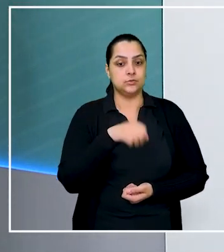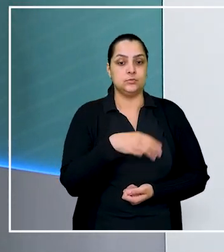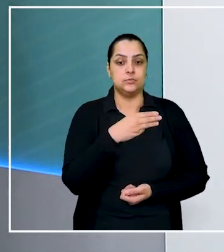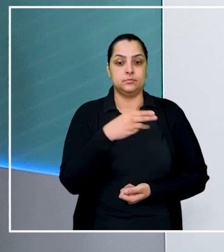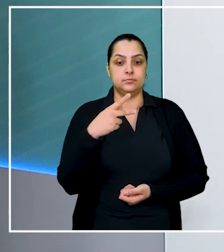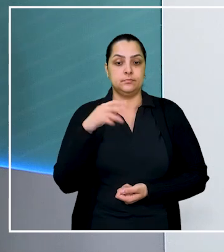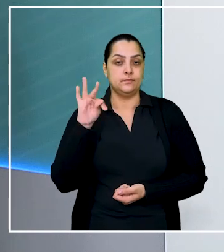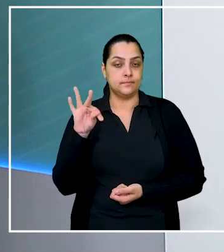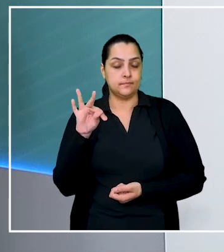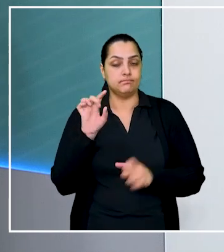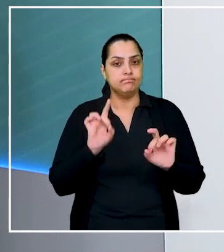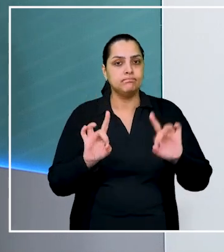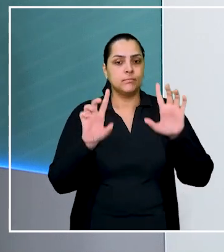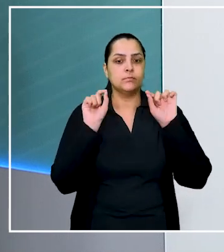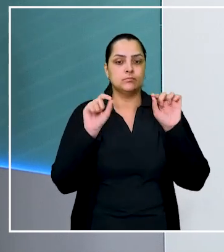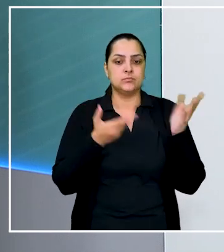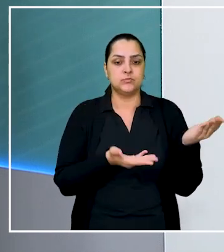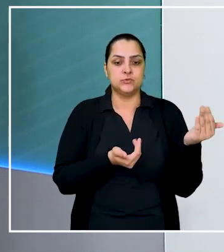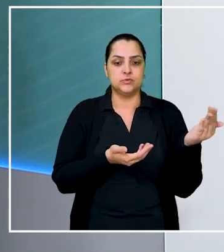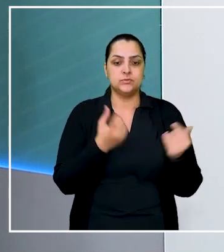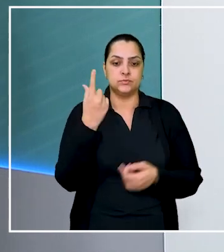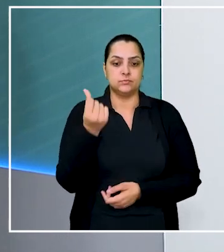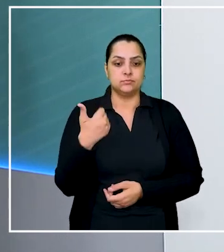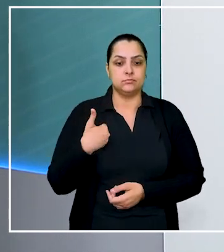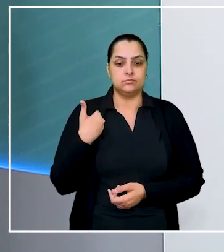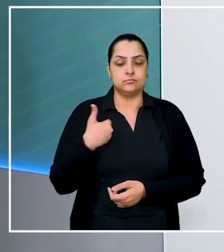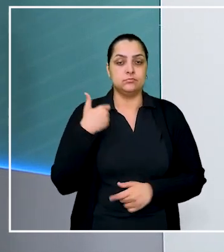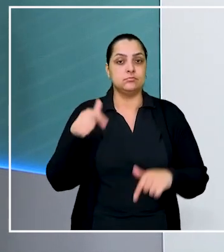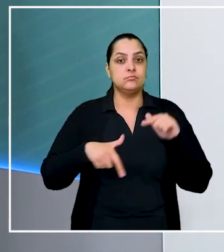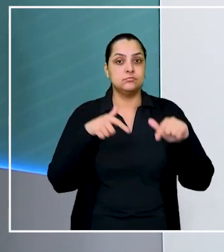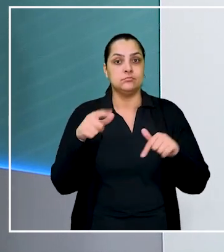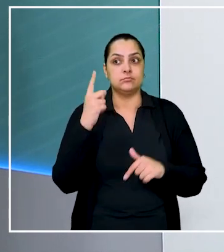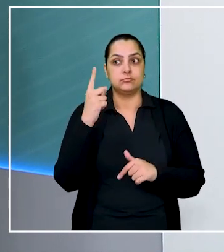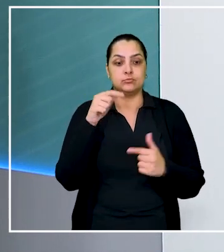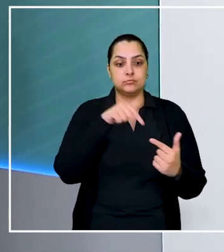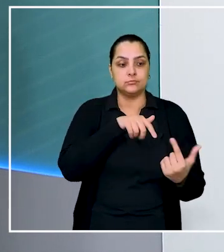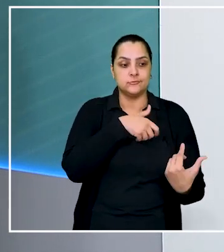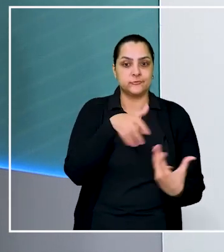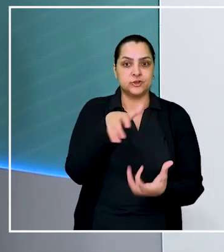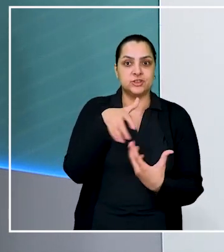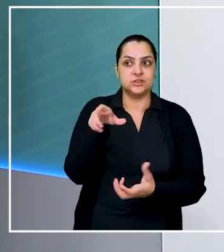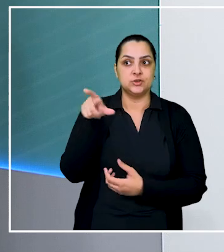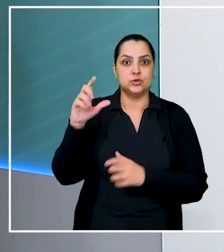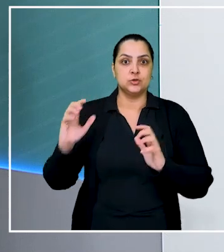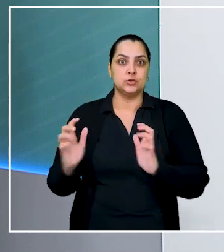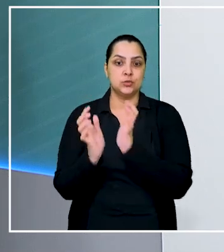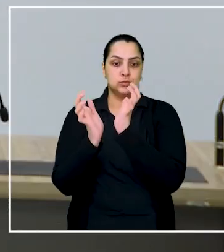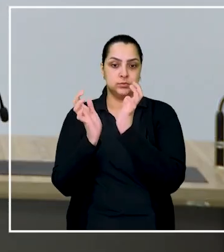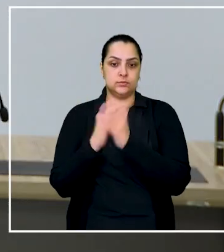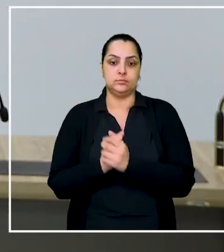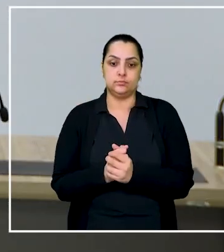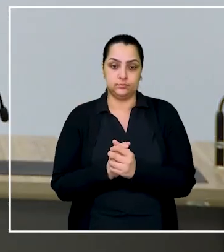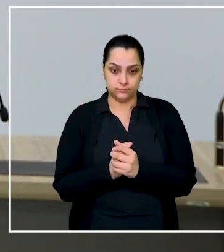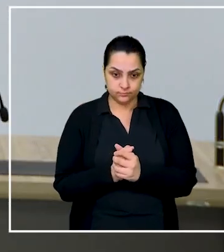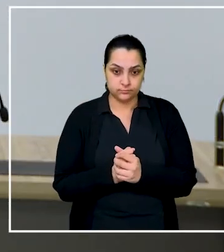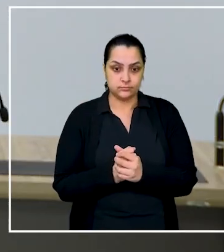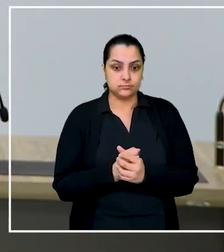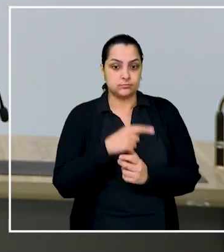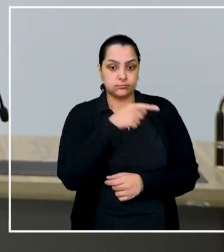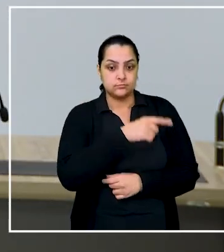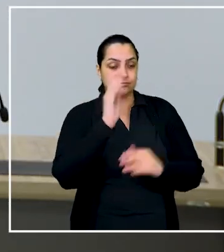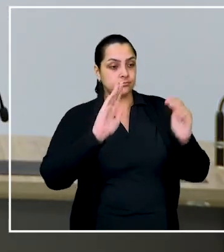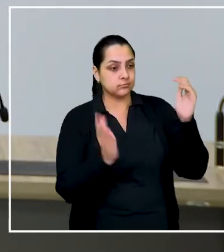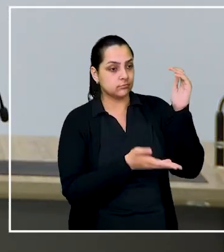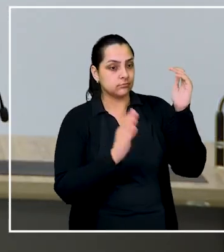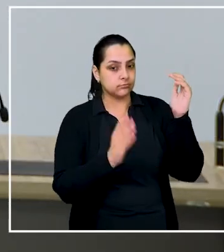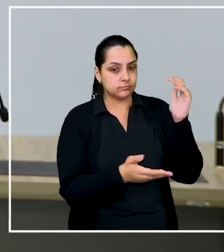O Ministério Público do Trabalho constatou que um jovem de 16 anos trabalhava para um dos fornecedores da usina. Conforme o processo, ele fazia